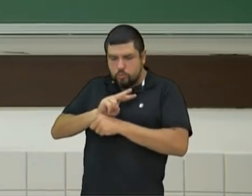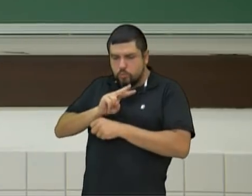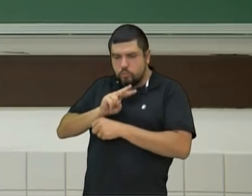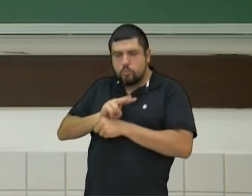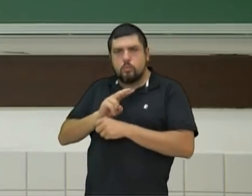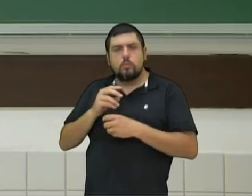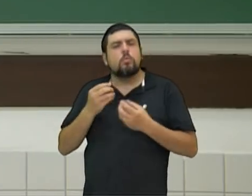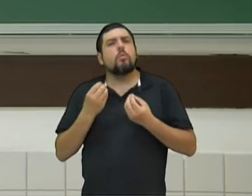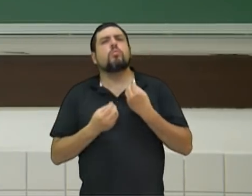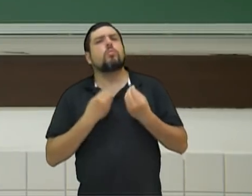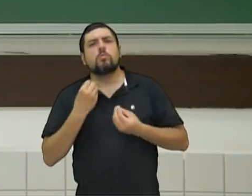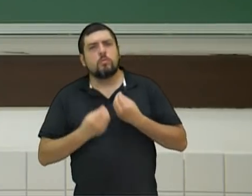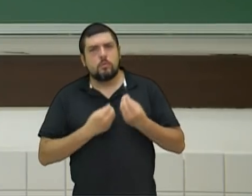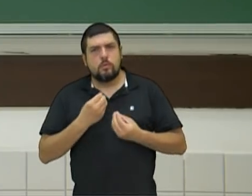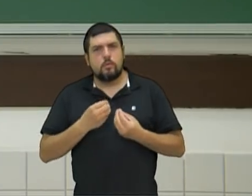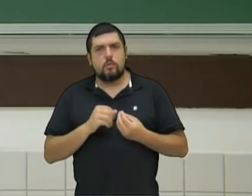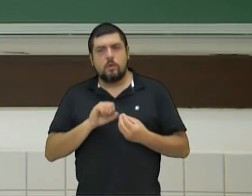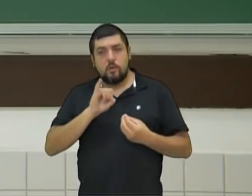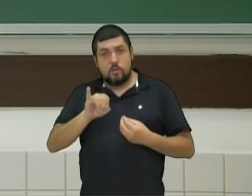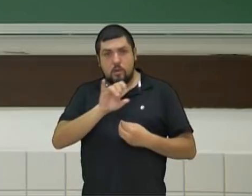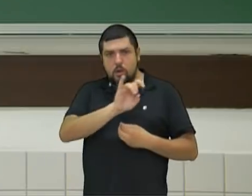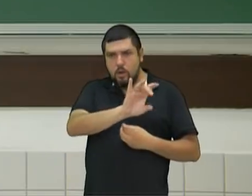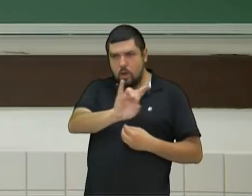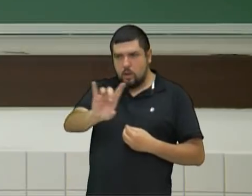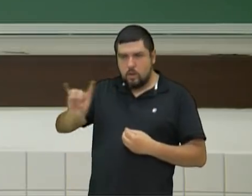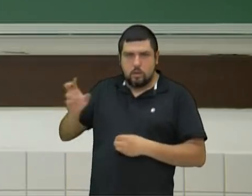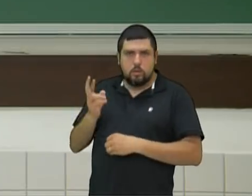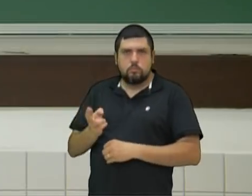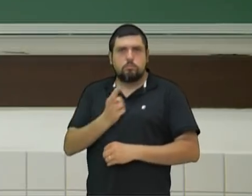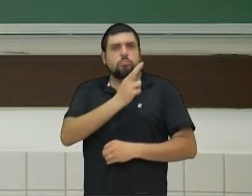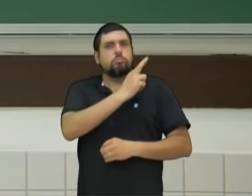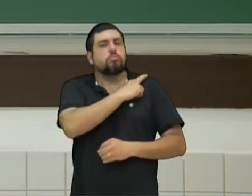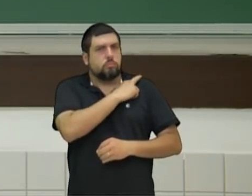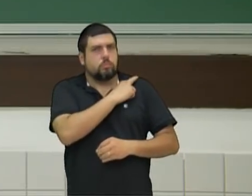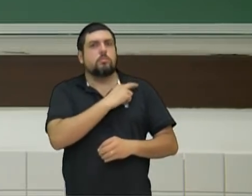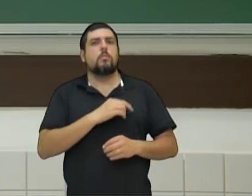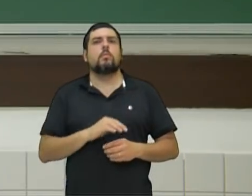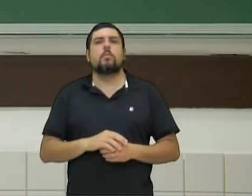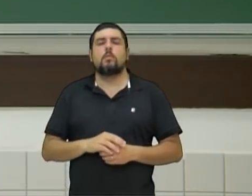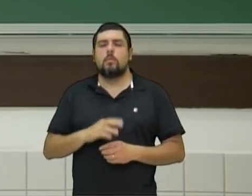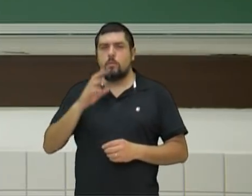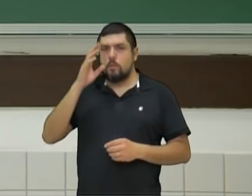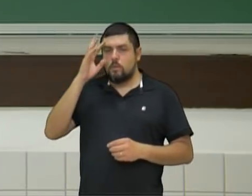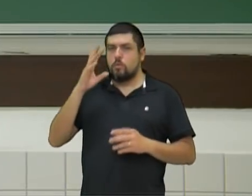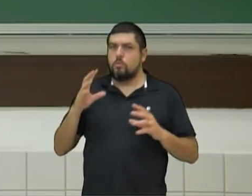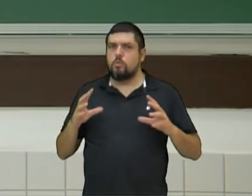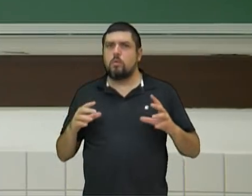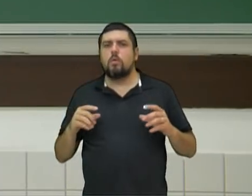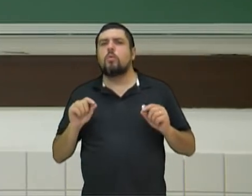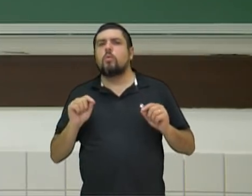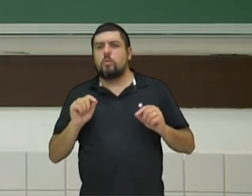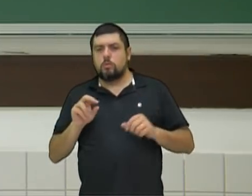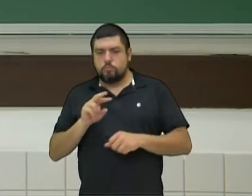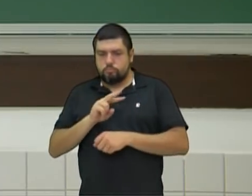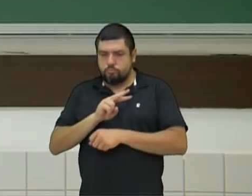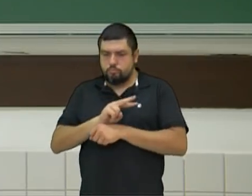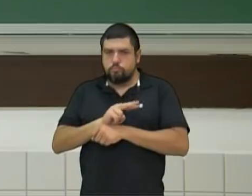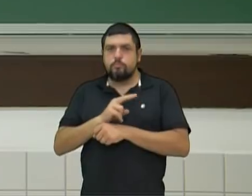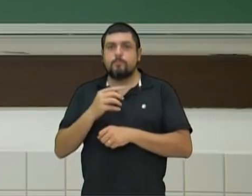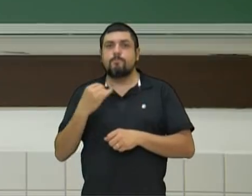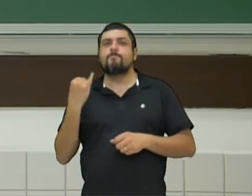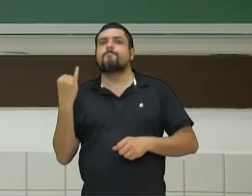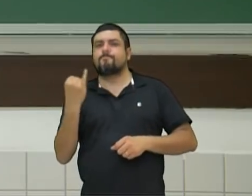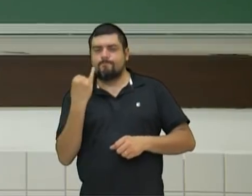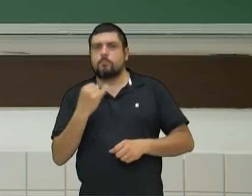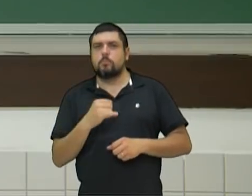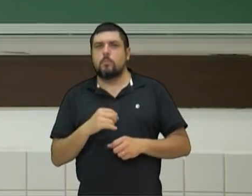vocês, né? Então, percebam que os cuidados, eles são todos muito necessários, né? E pode perceber